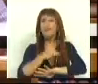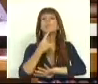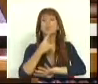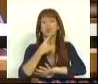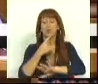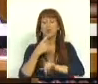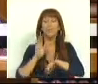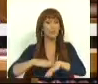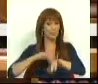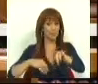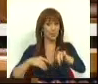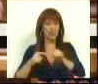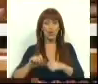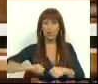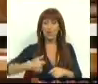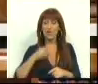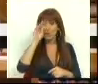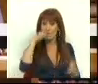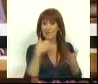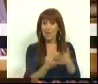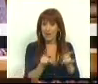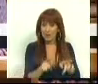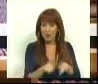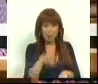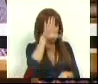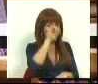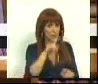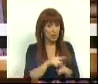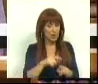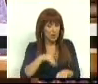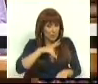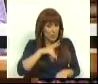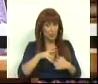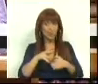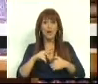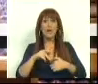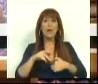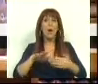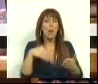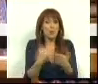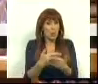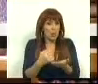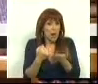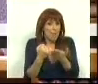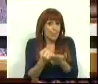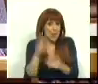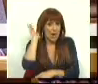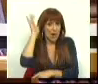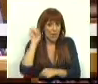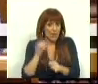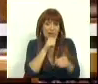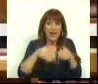E então, por isso mesmo, os Verdes recomendam ainda que o governo português proponha e apoie na Conferência